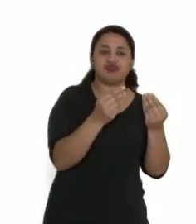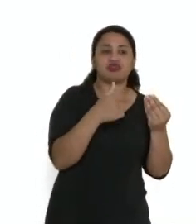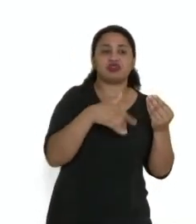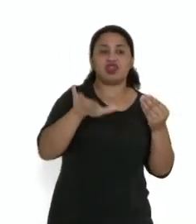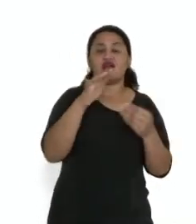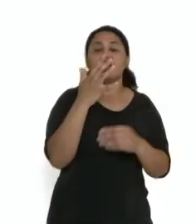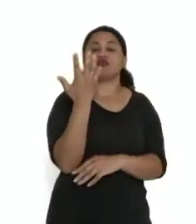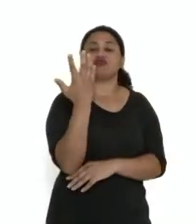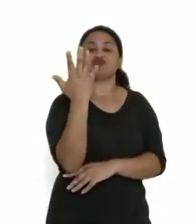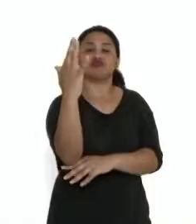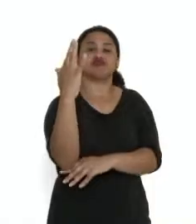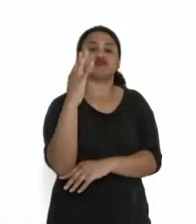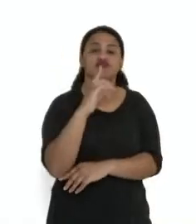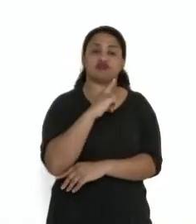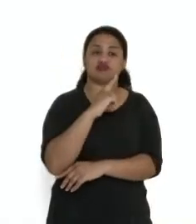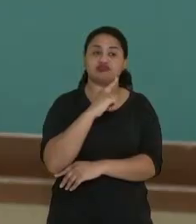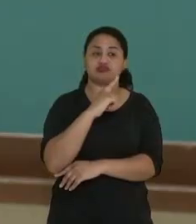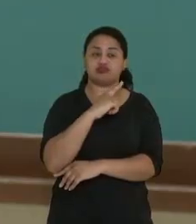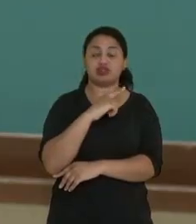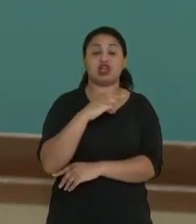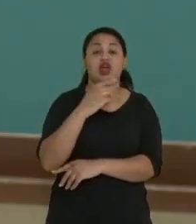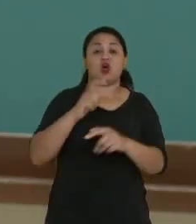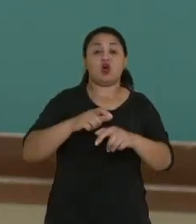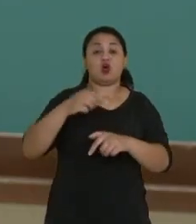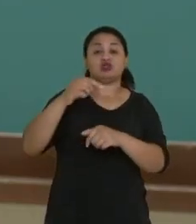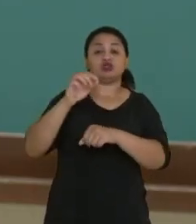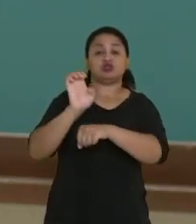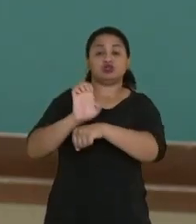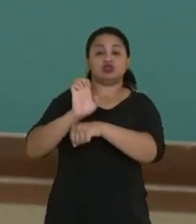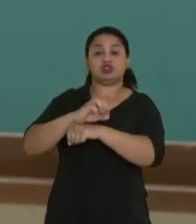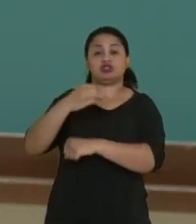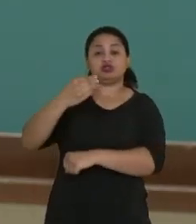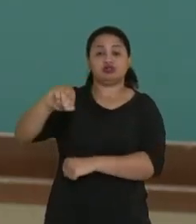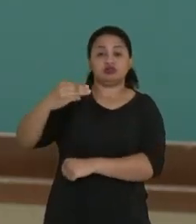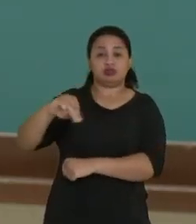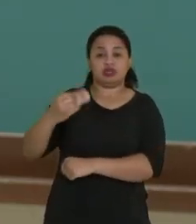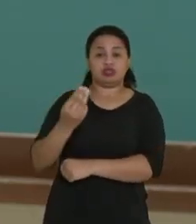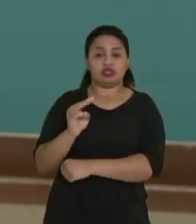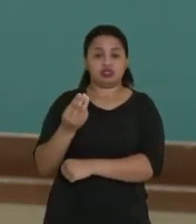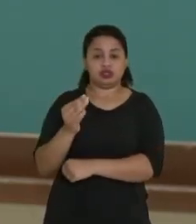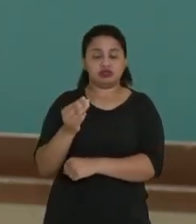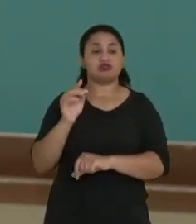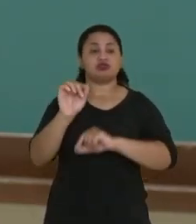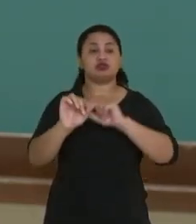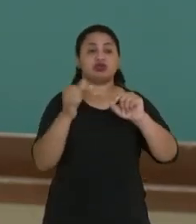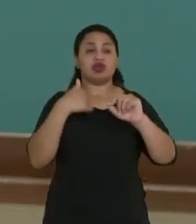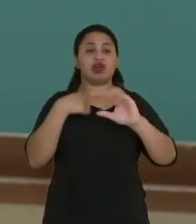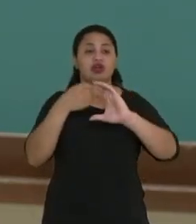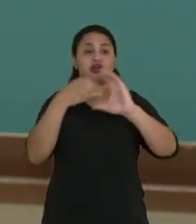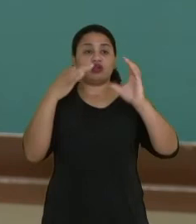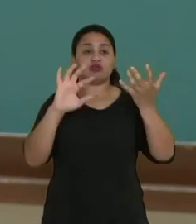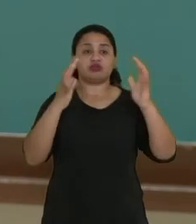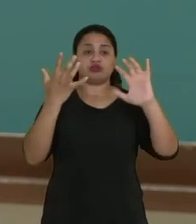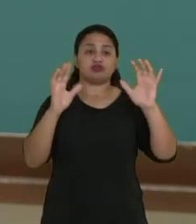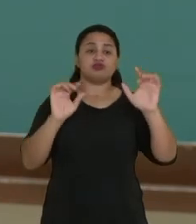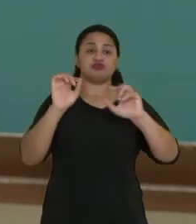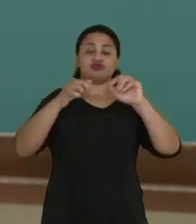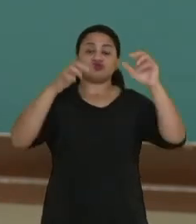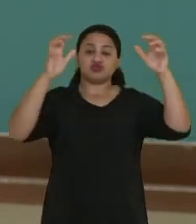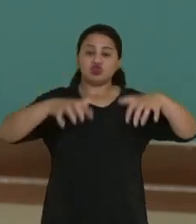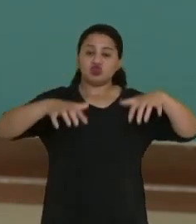que fica nessa região ali do Maranhão, né? Então, características desse tipo climático ali são